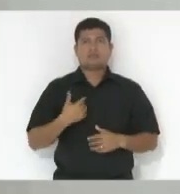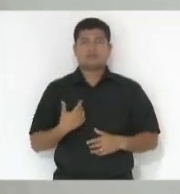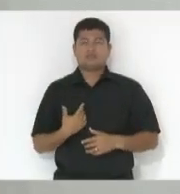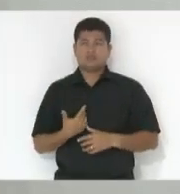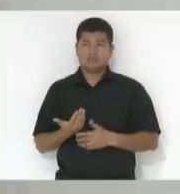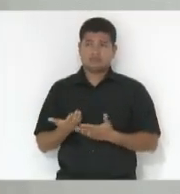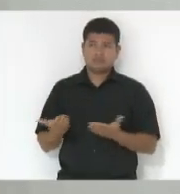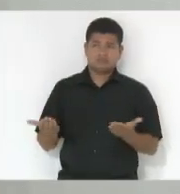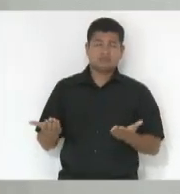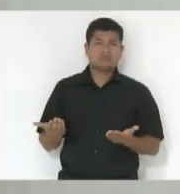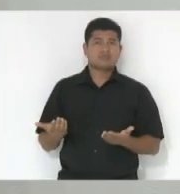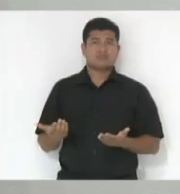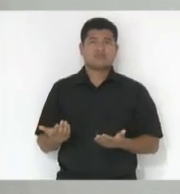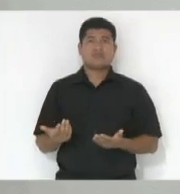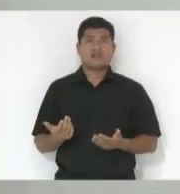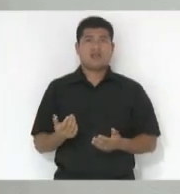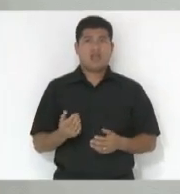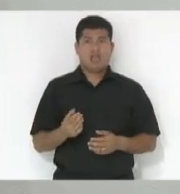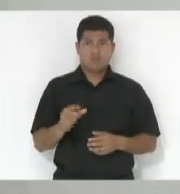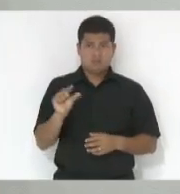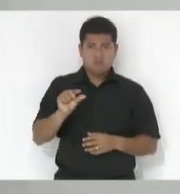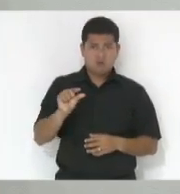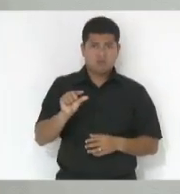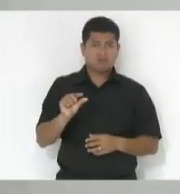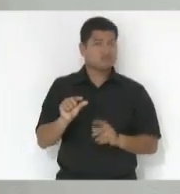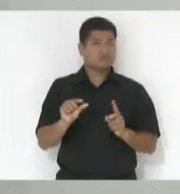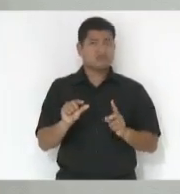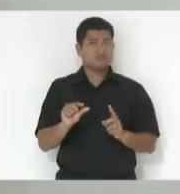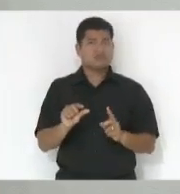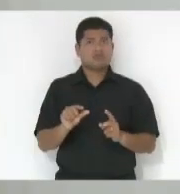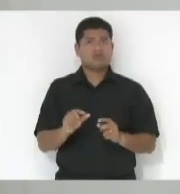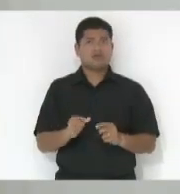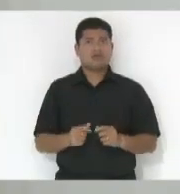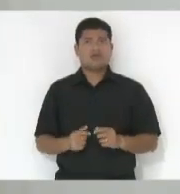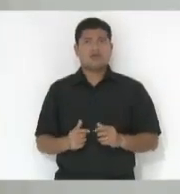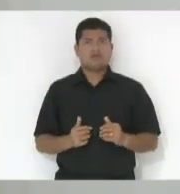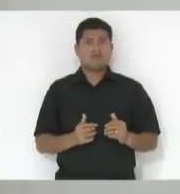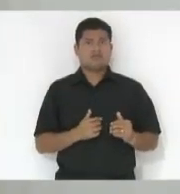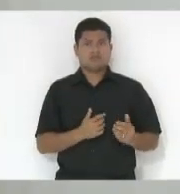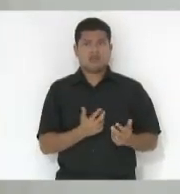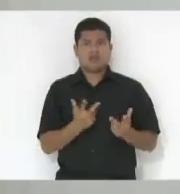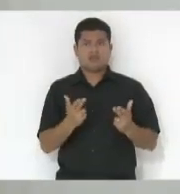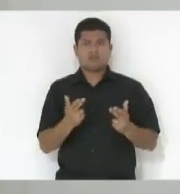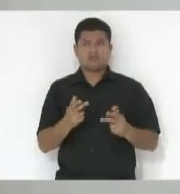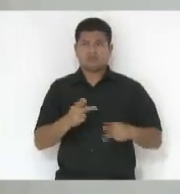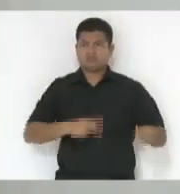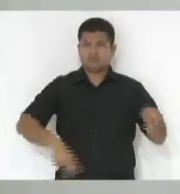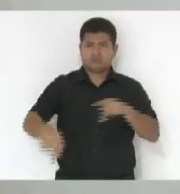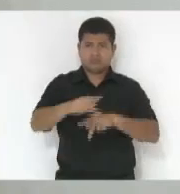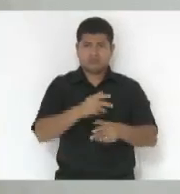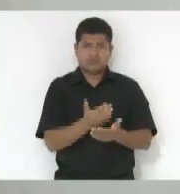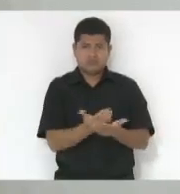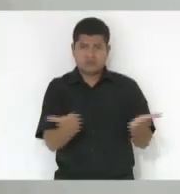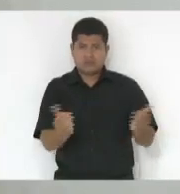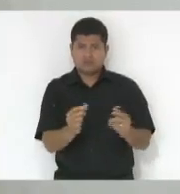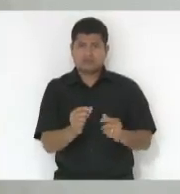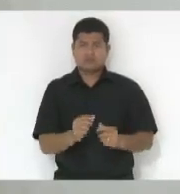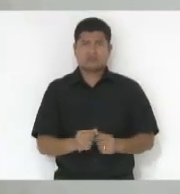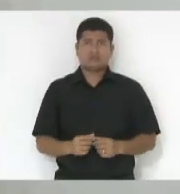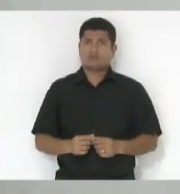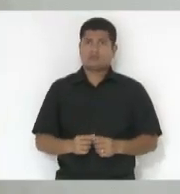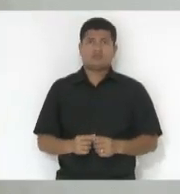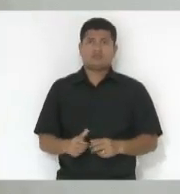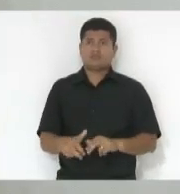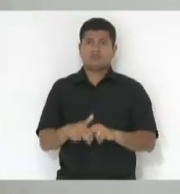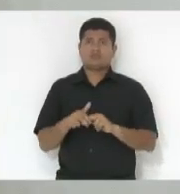convenhamos não é uma média baixa. Não é padrão de qualquer consumidor. Ou seja, acabou